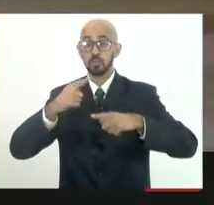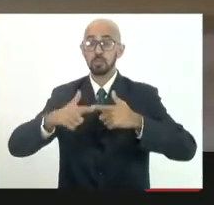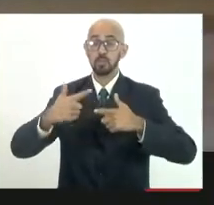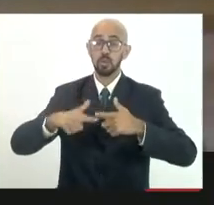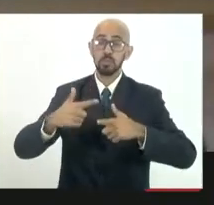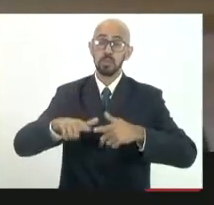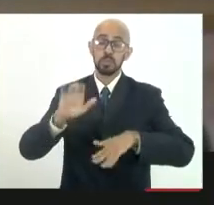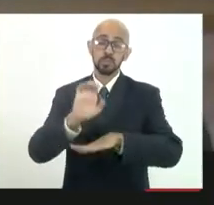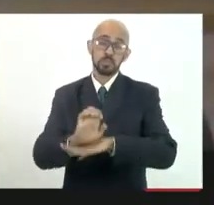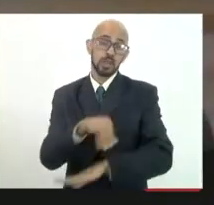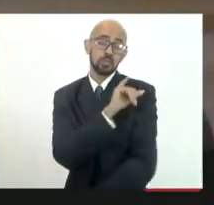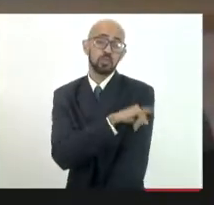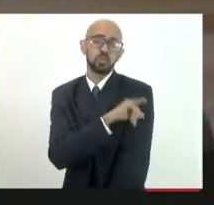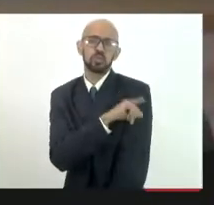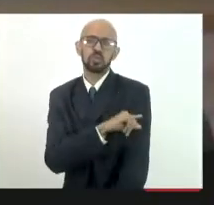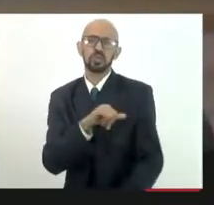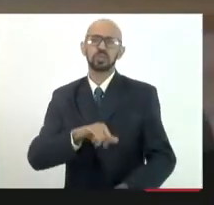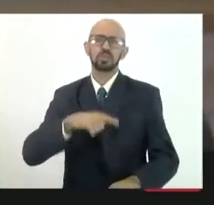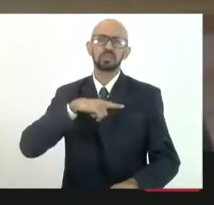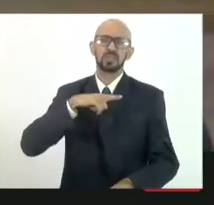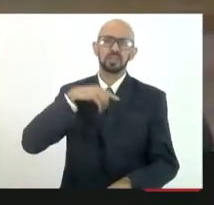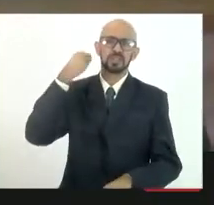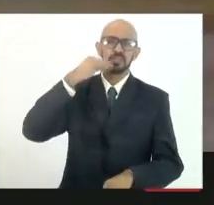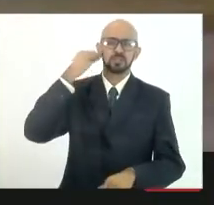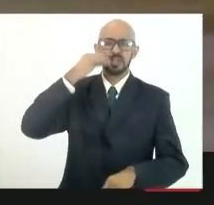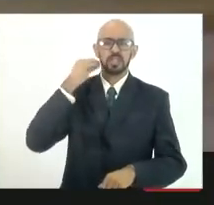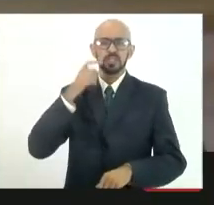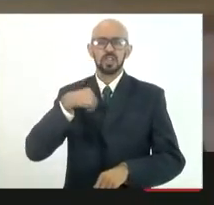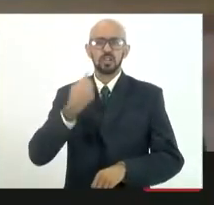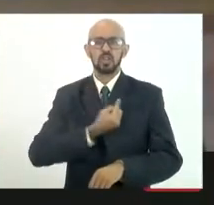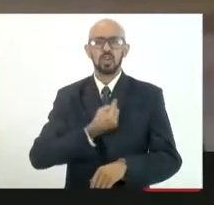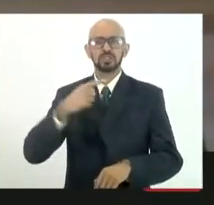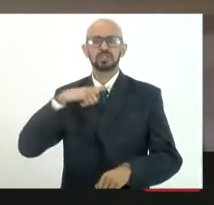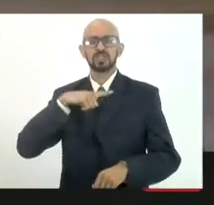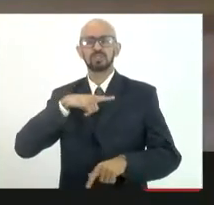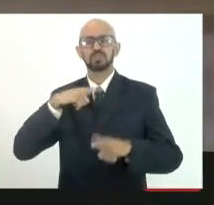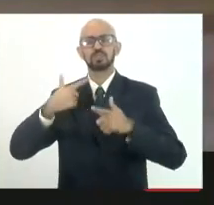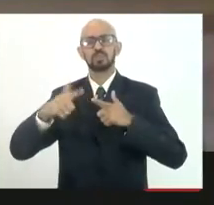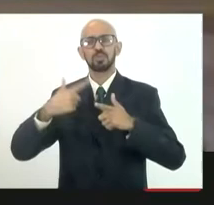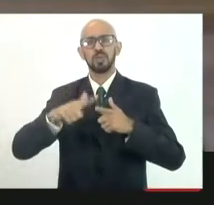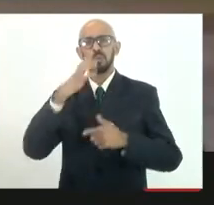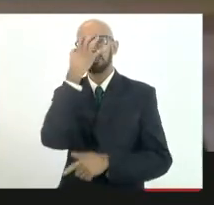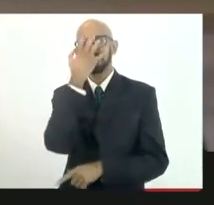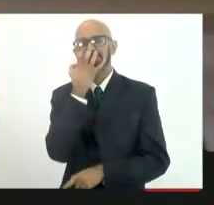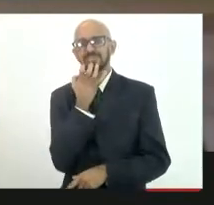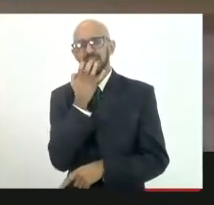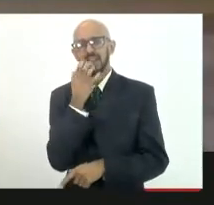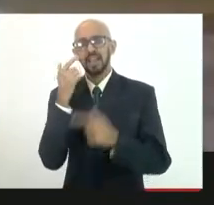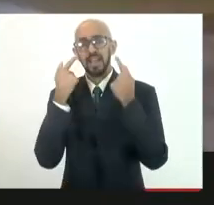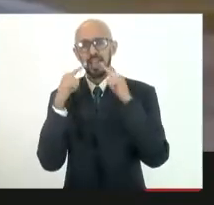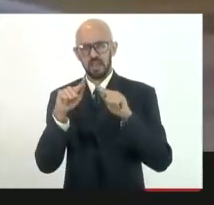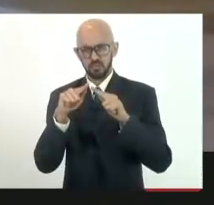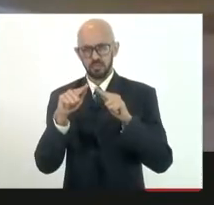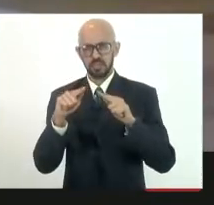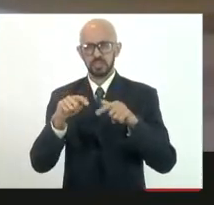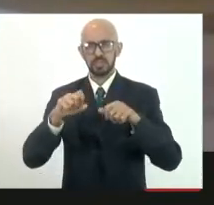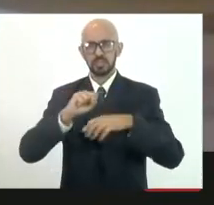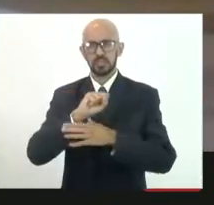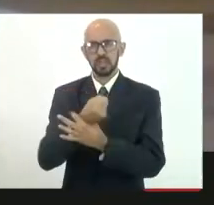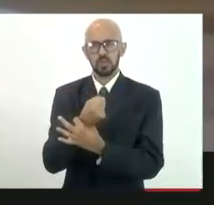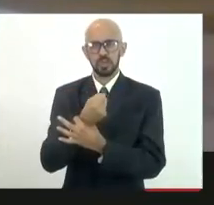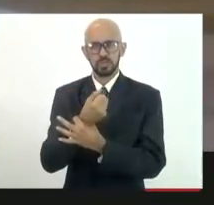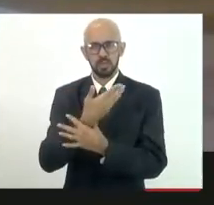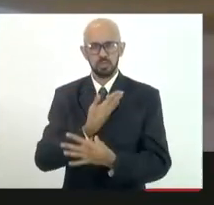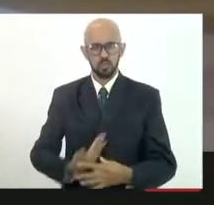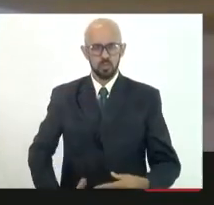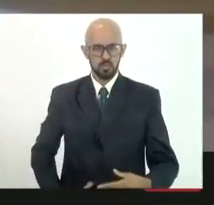vindo para essa experiência, nós lidamos com um problema muito grave no campo da segurança pública, um campo em que